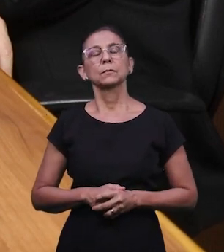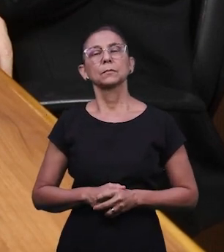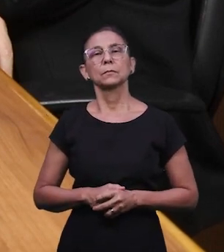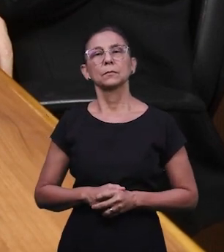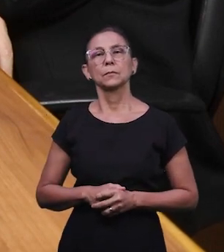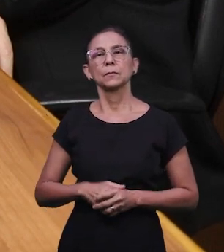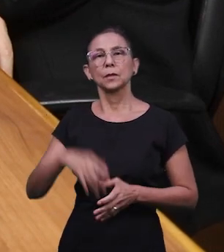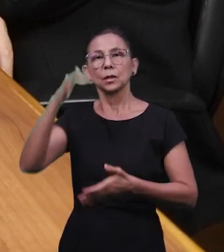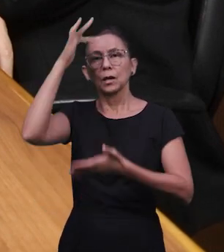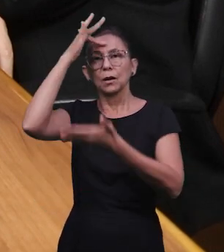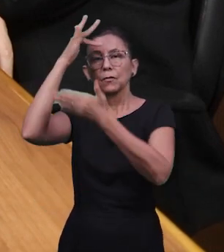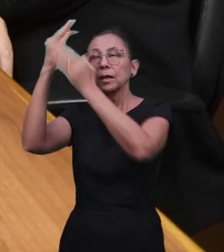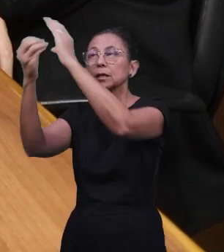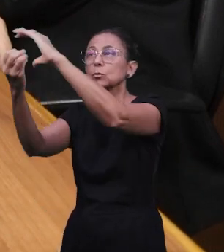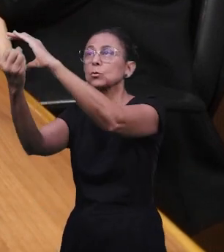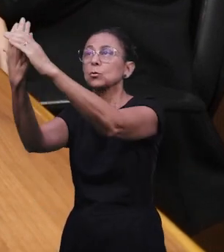Então,